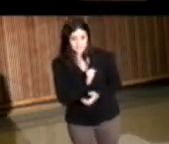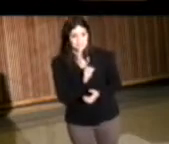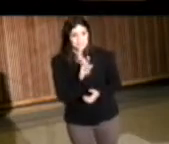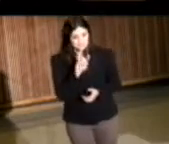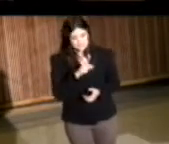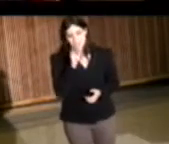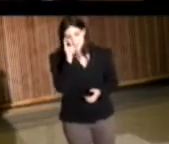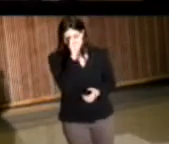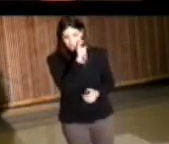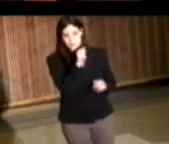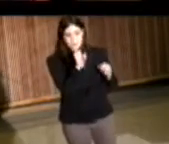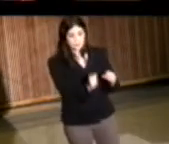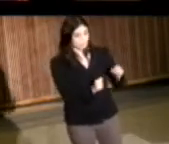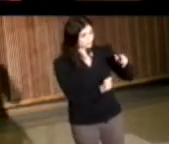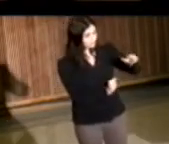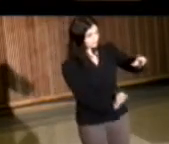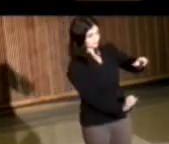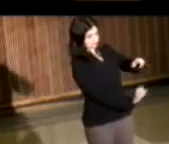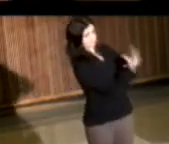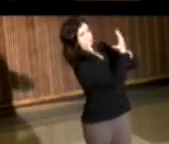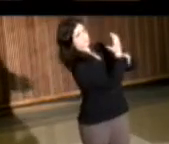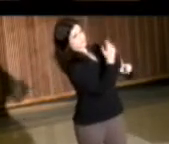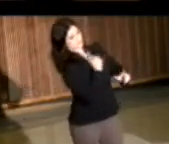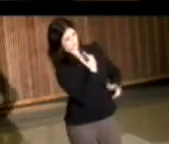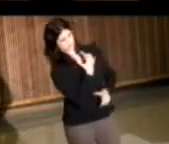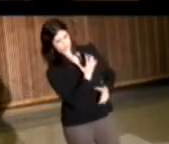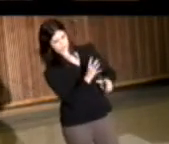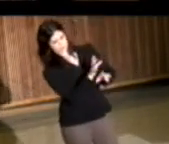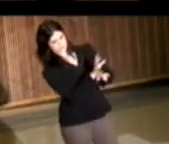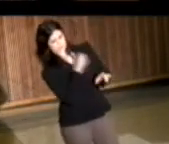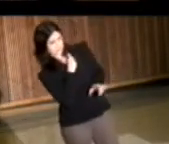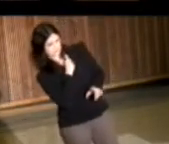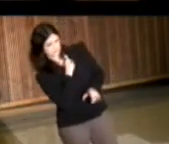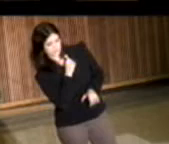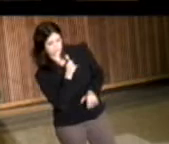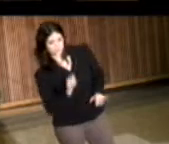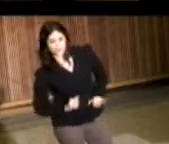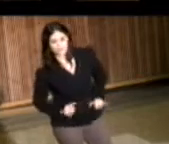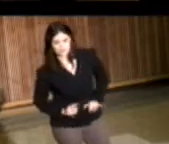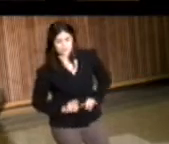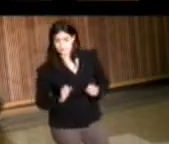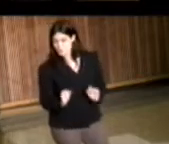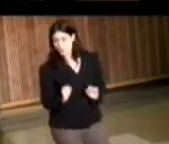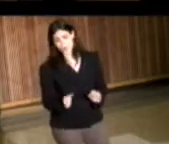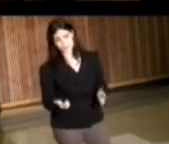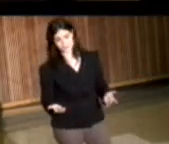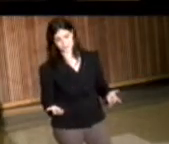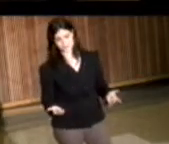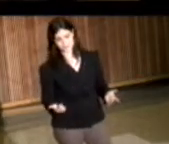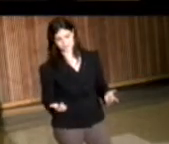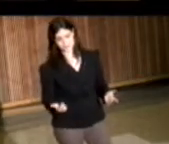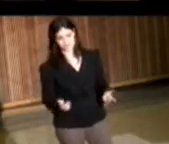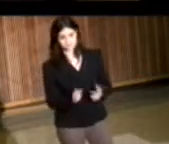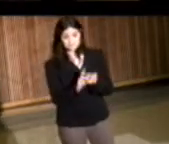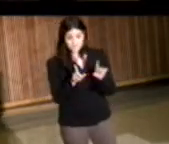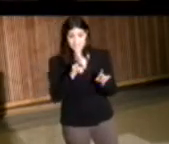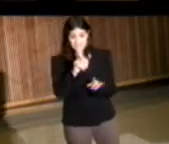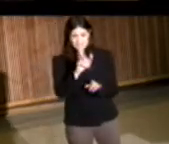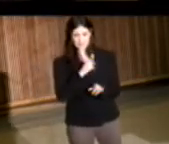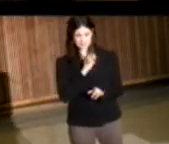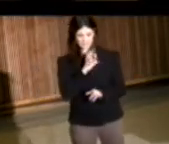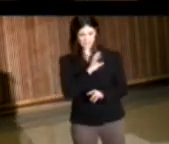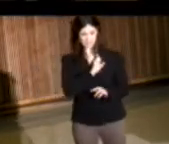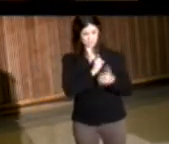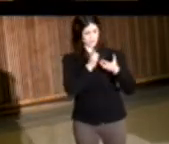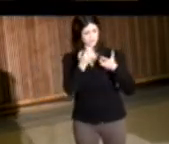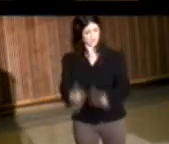é que não amar, diante de tudo quanto Deus fez por nós, é pecado. E